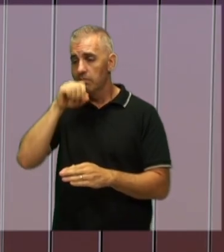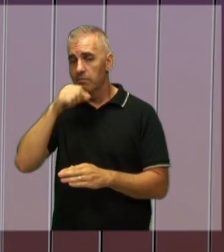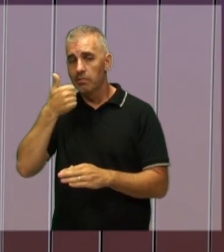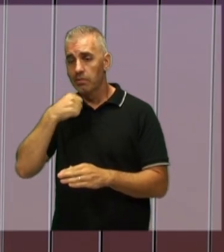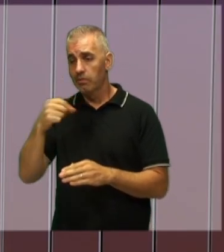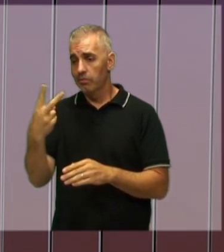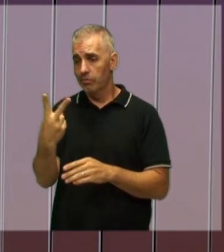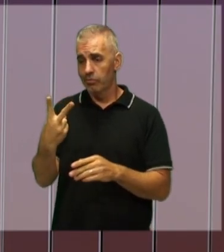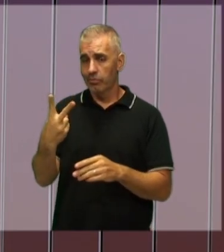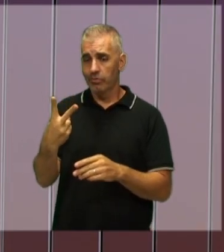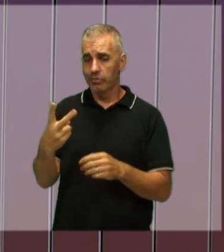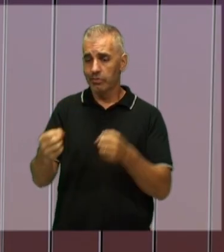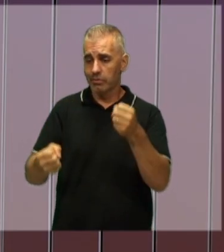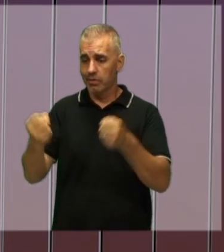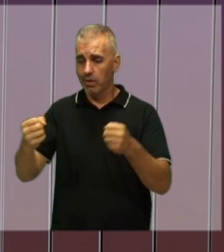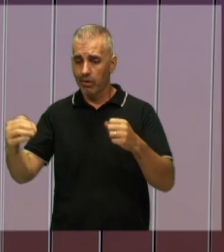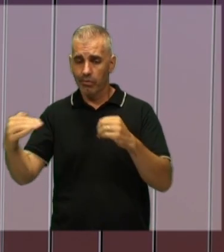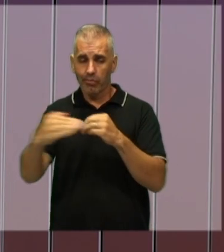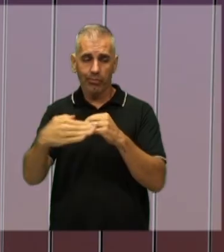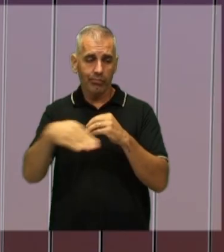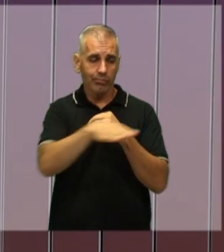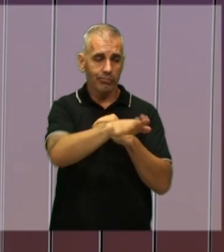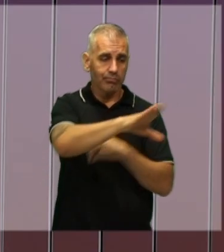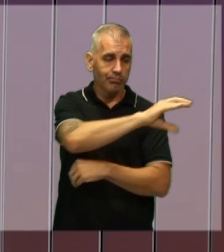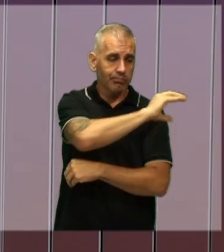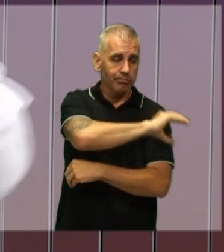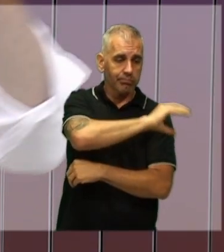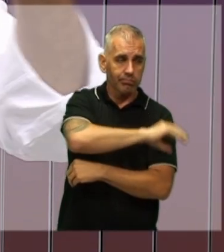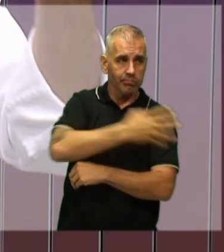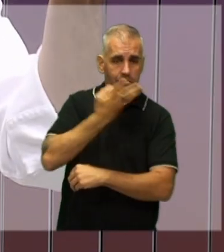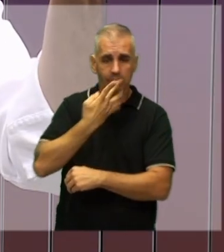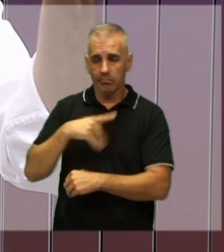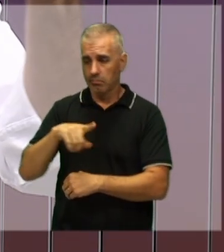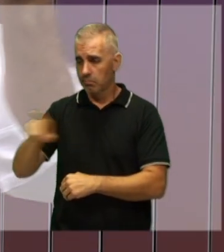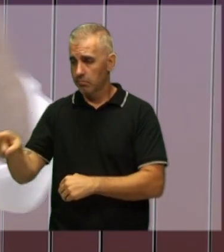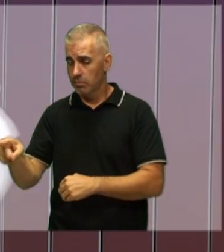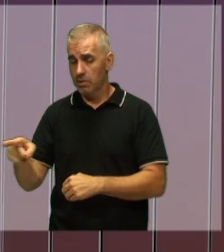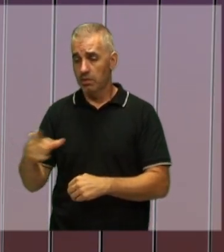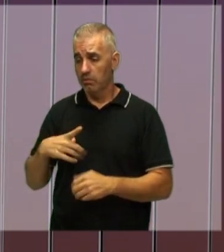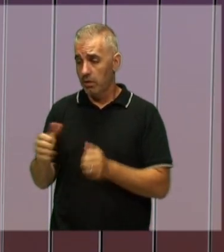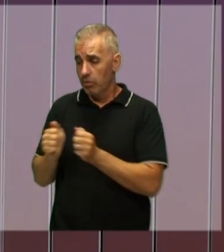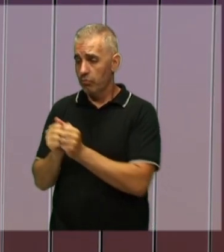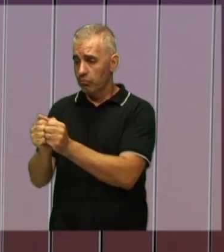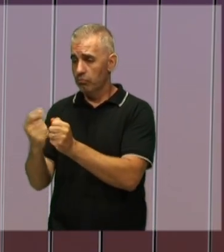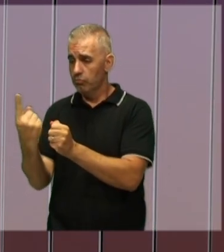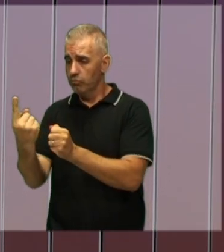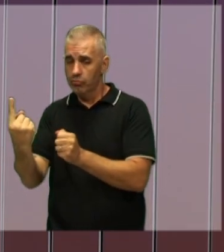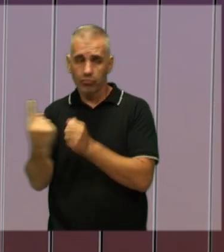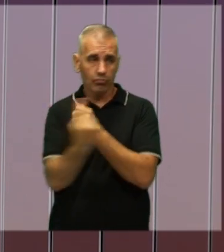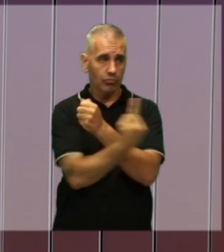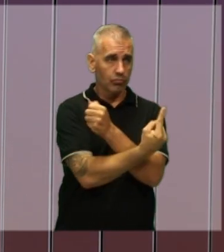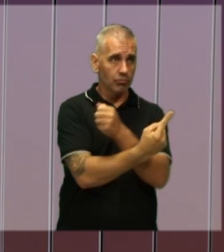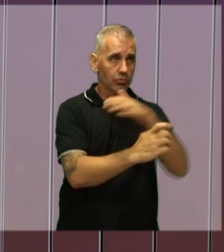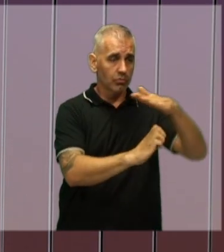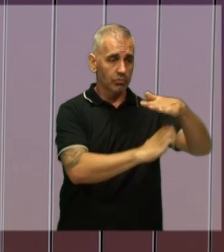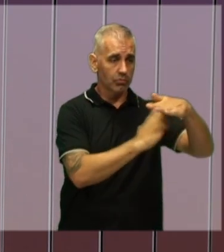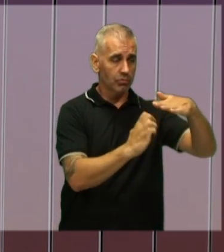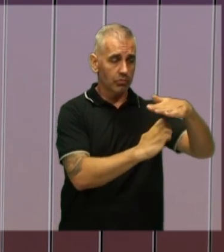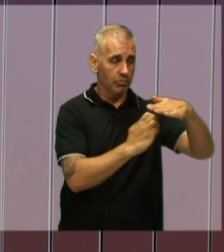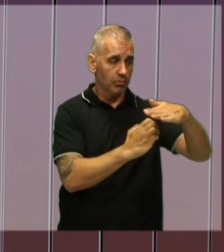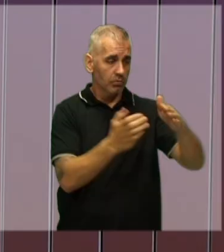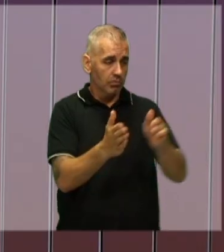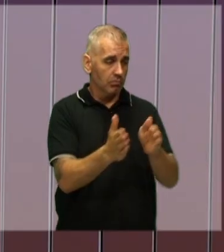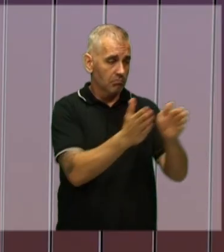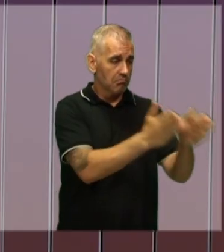na estrada, um para levar o filho na creche e outro para ir buscar. Não, ela pega o filho, vai até a empresa, deixa ao lado da empresa,